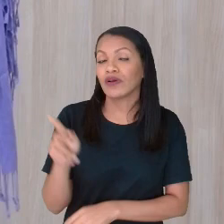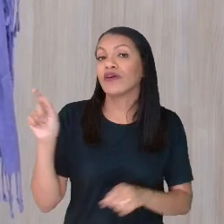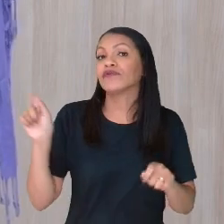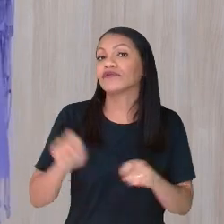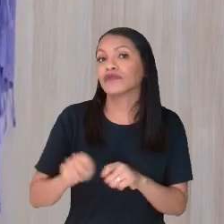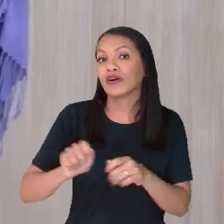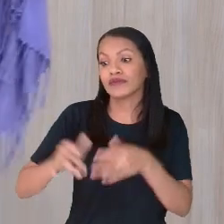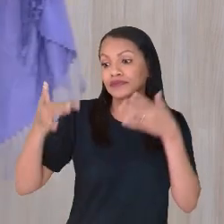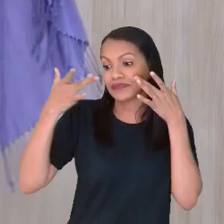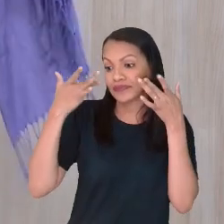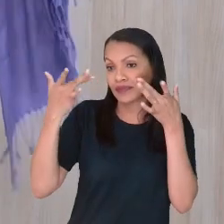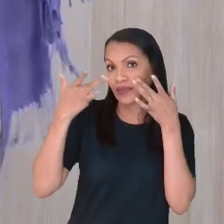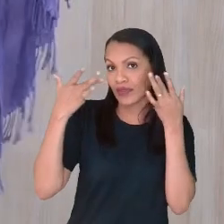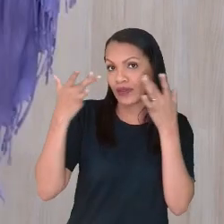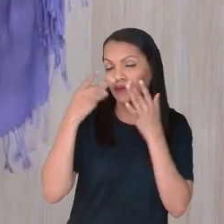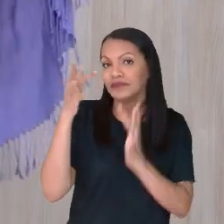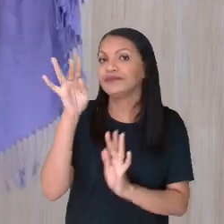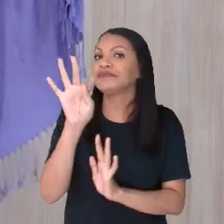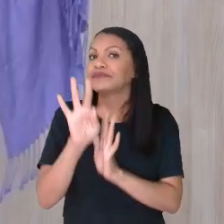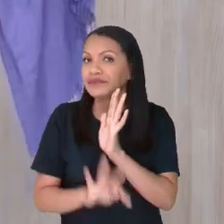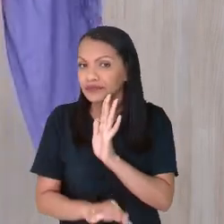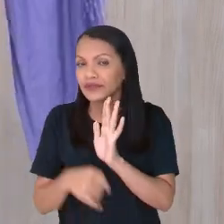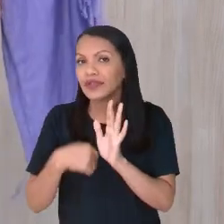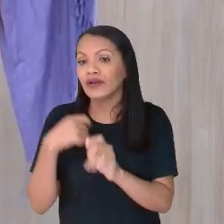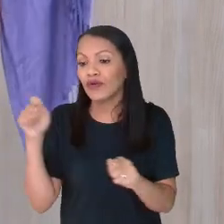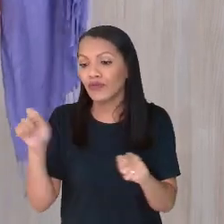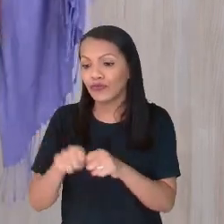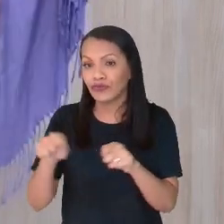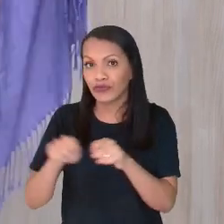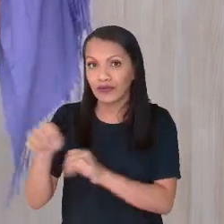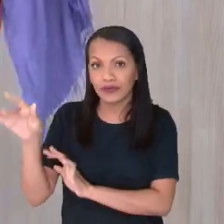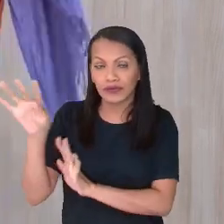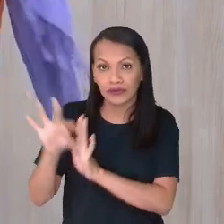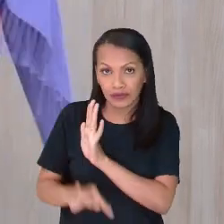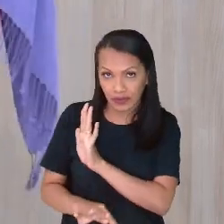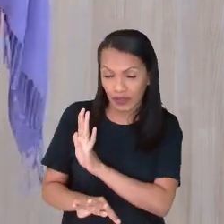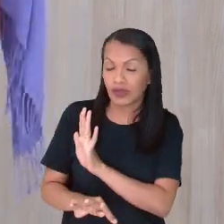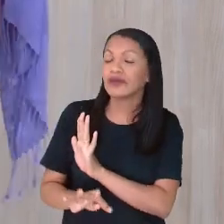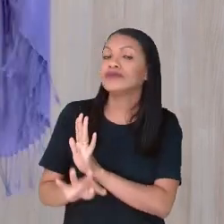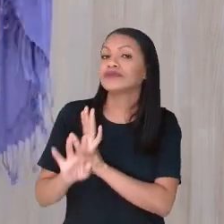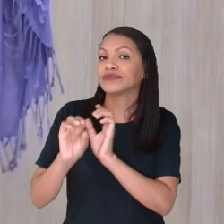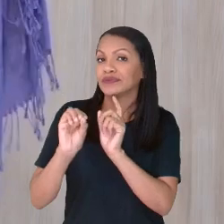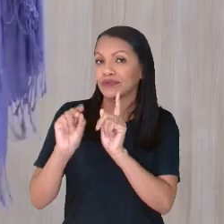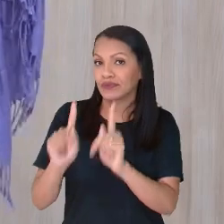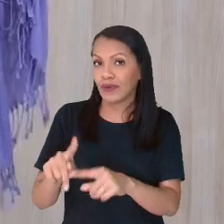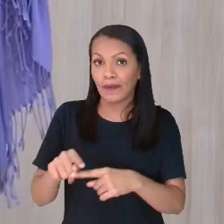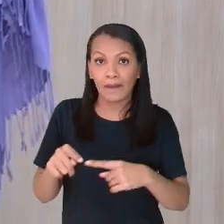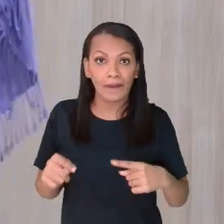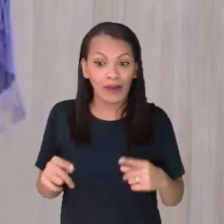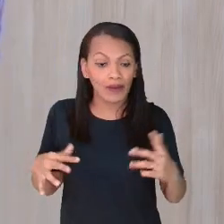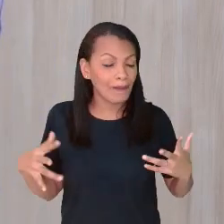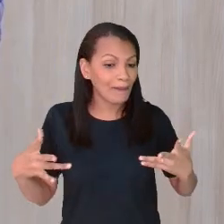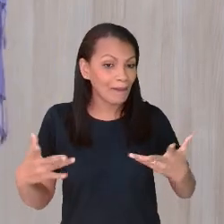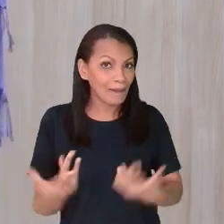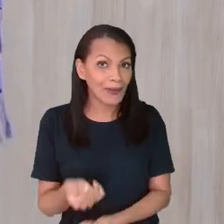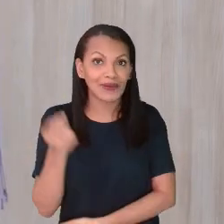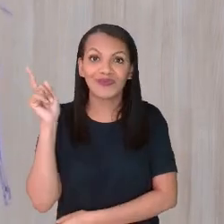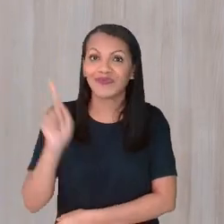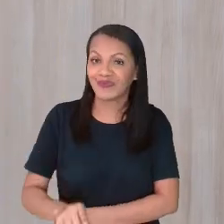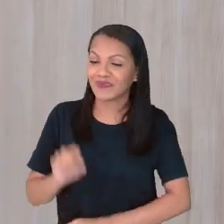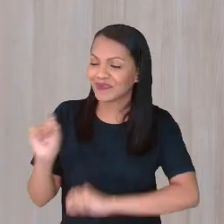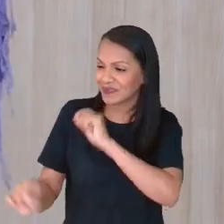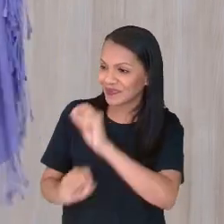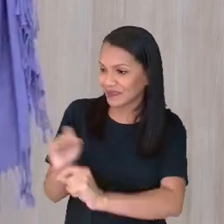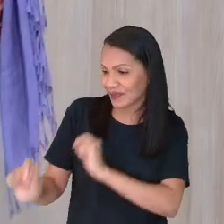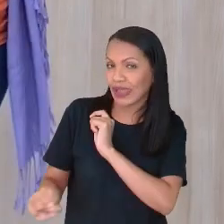teatral do texto, construindo o texto, tá? E o mais maravilhoso disso, Vilma,